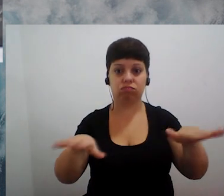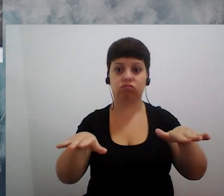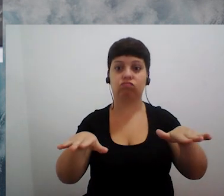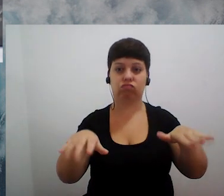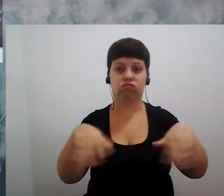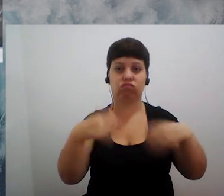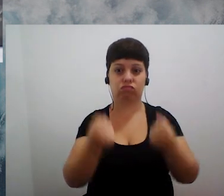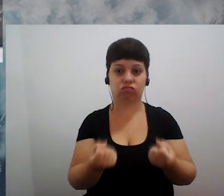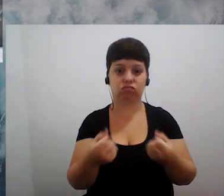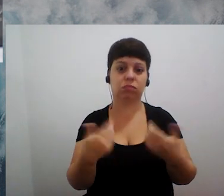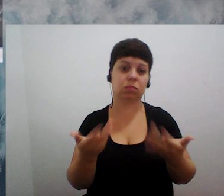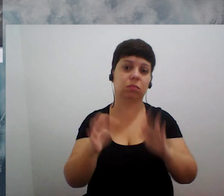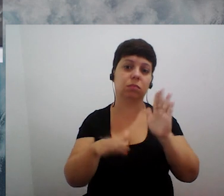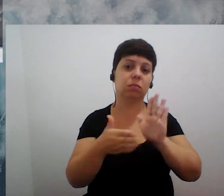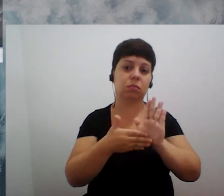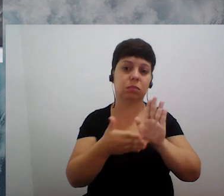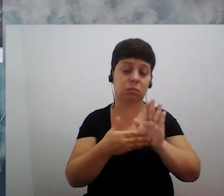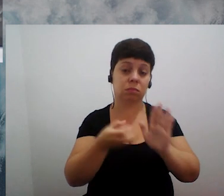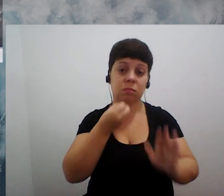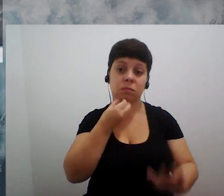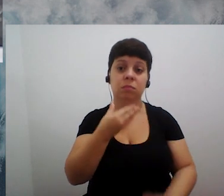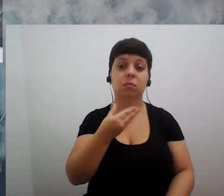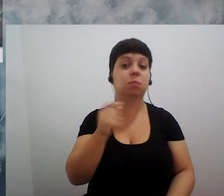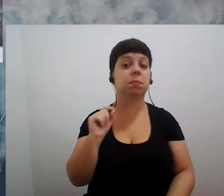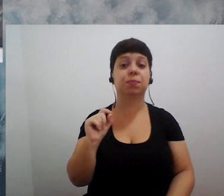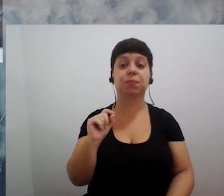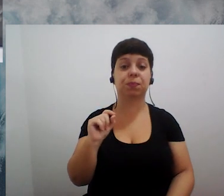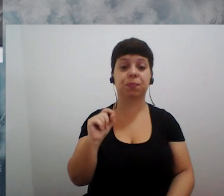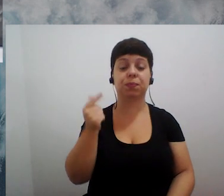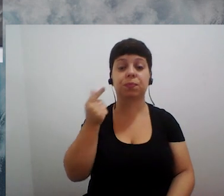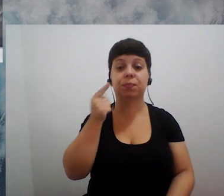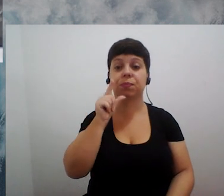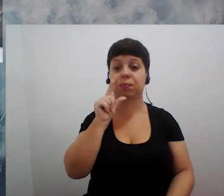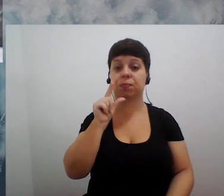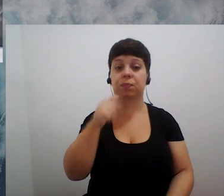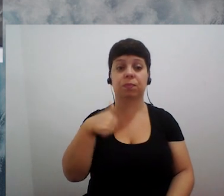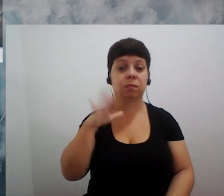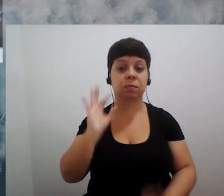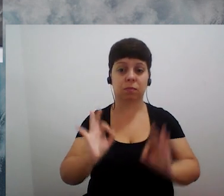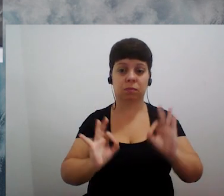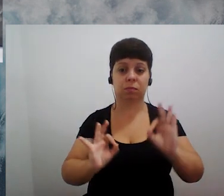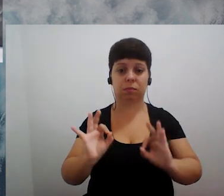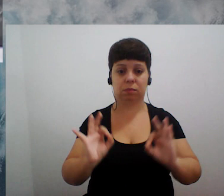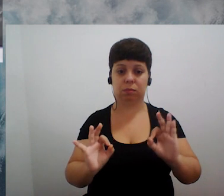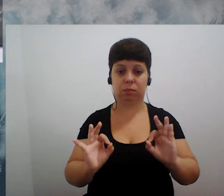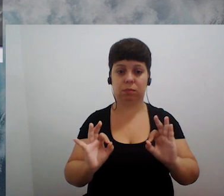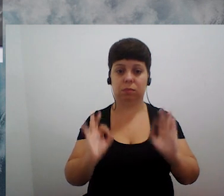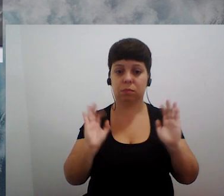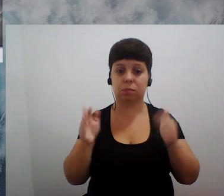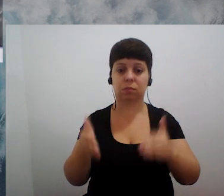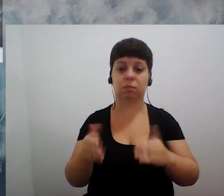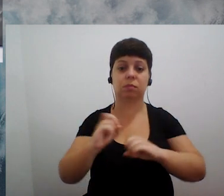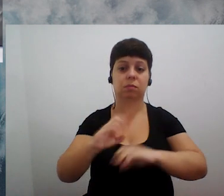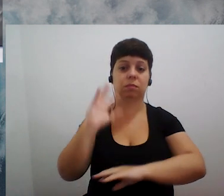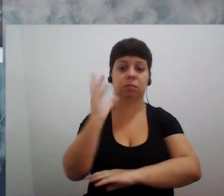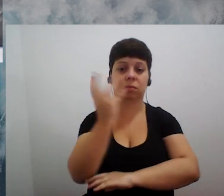sobrecarregar esses alunos. Então, seria uma boa proposta, inclusive, a gente conseguir ter mais projetos voltados